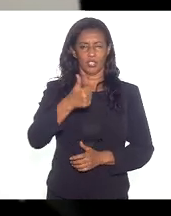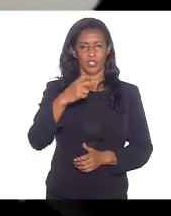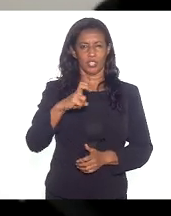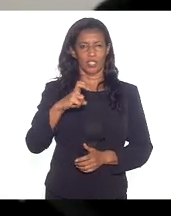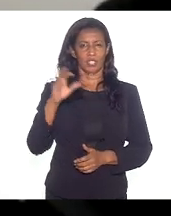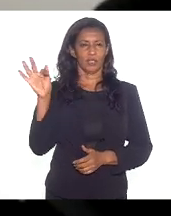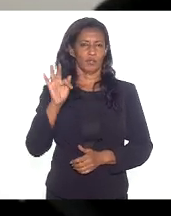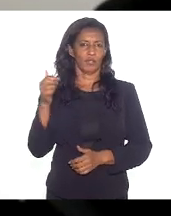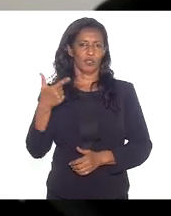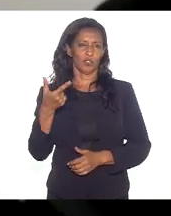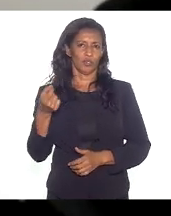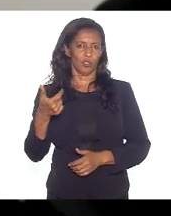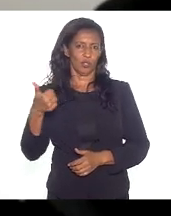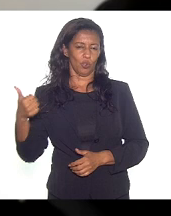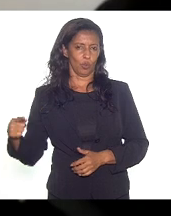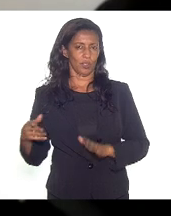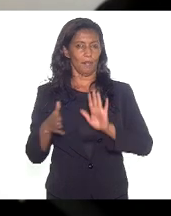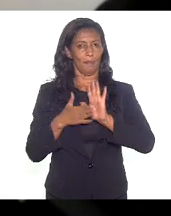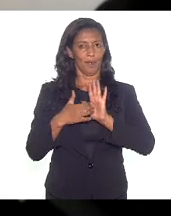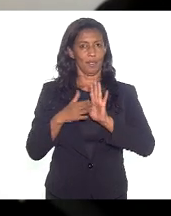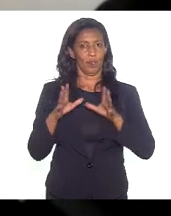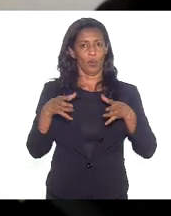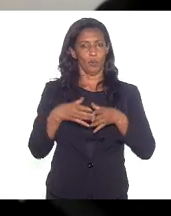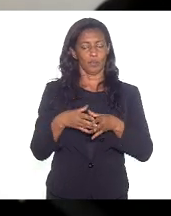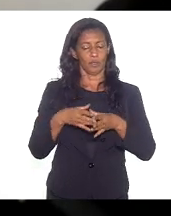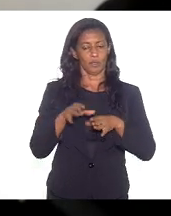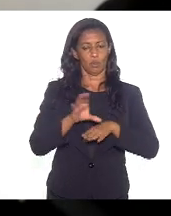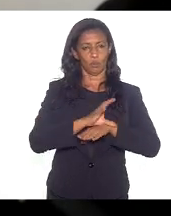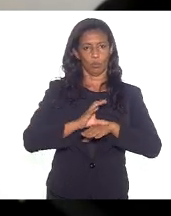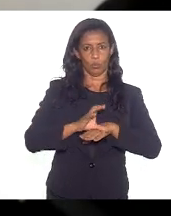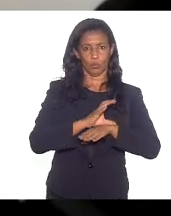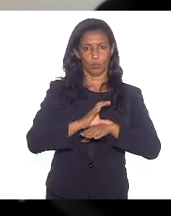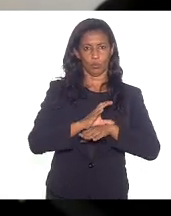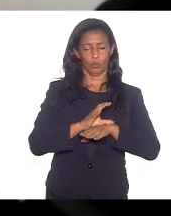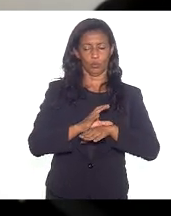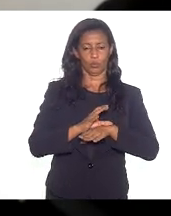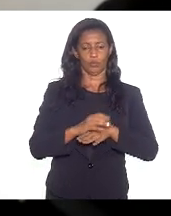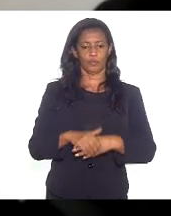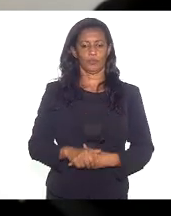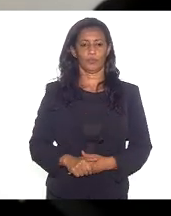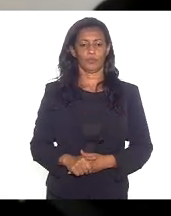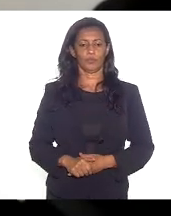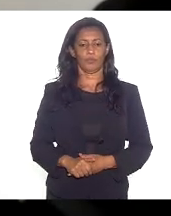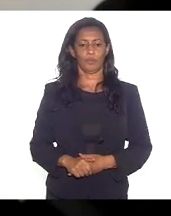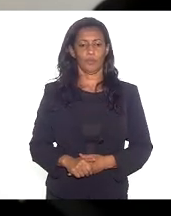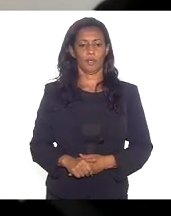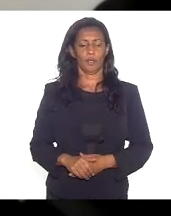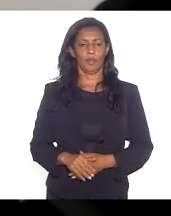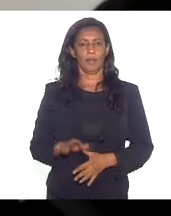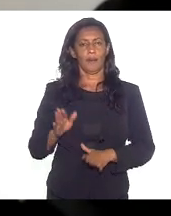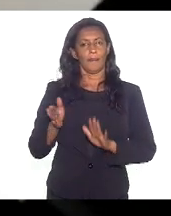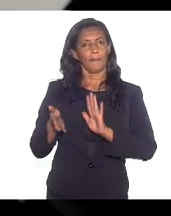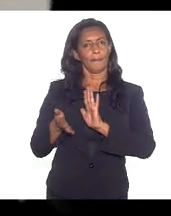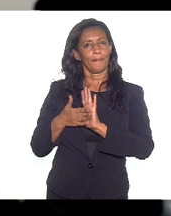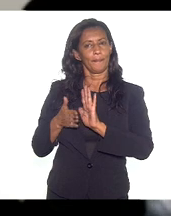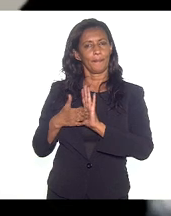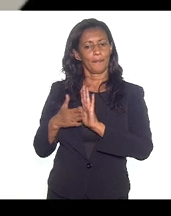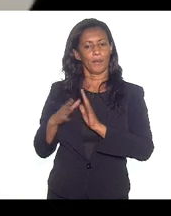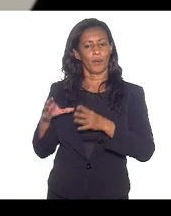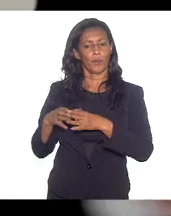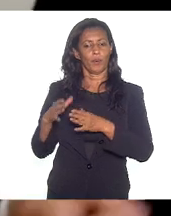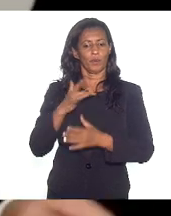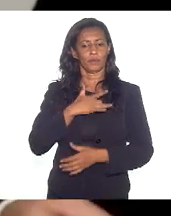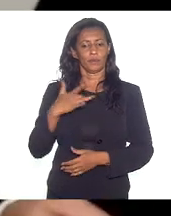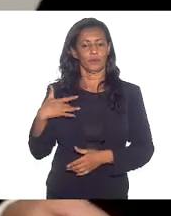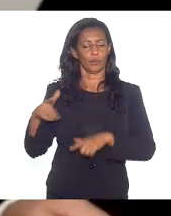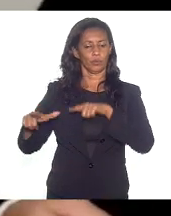de 2012. Parecer da Comissão de Constituição e Justiça pela Constitucionalidade, relator deputado Alexandre Knoploch. Pendente de pareceres das Comissões de